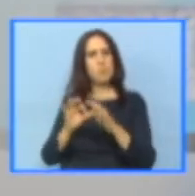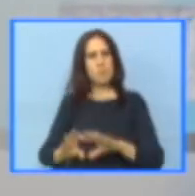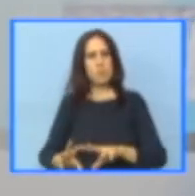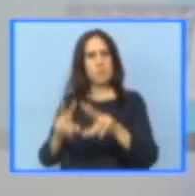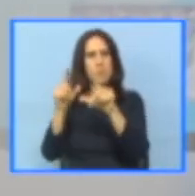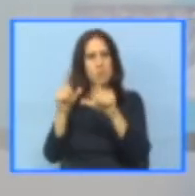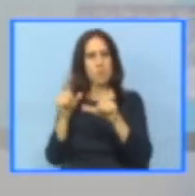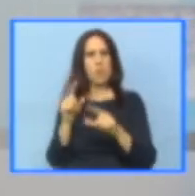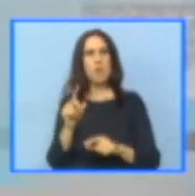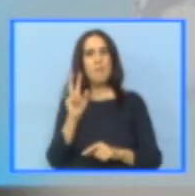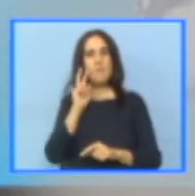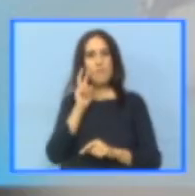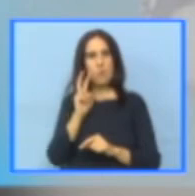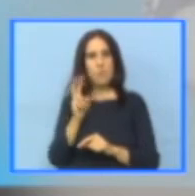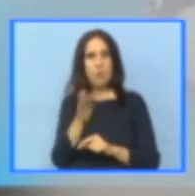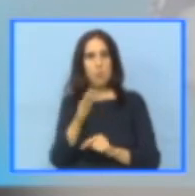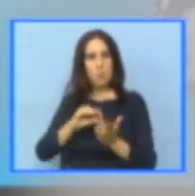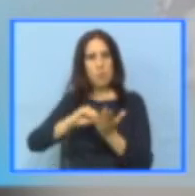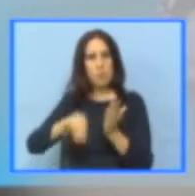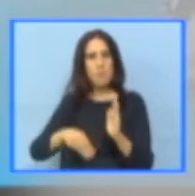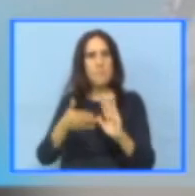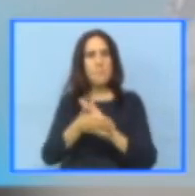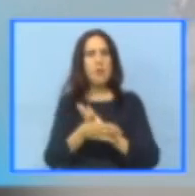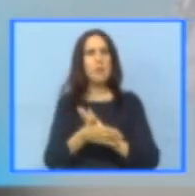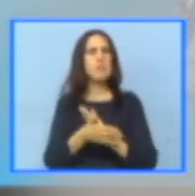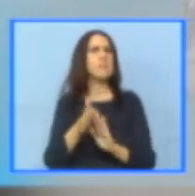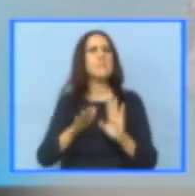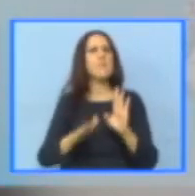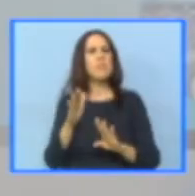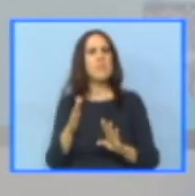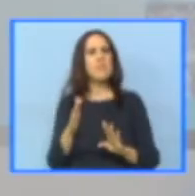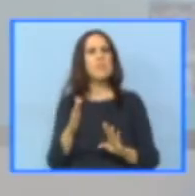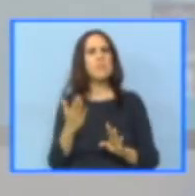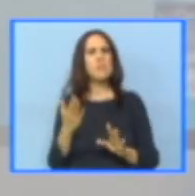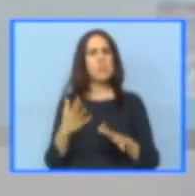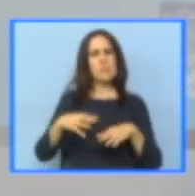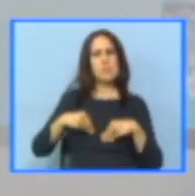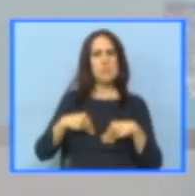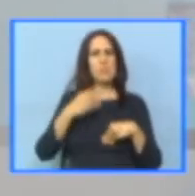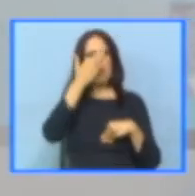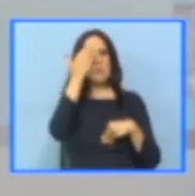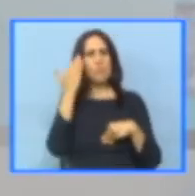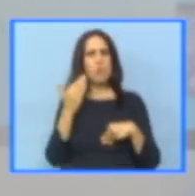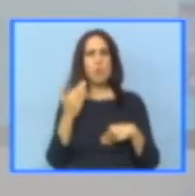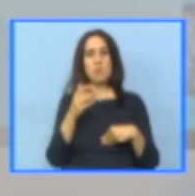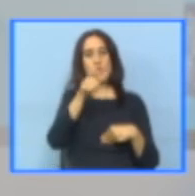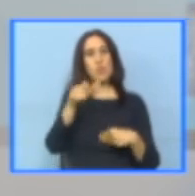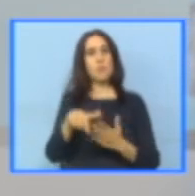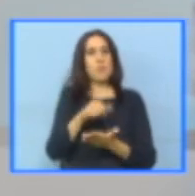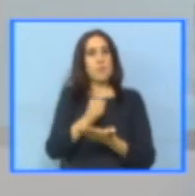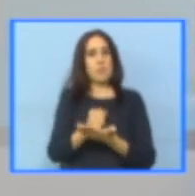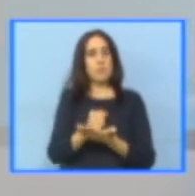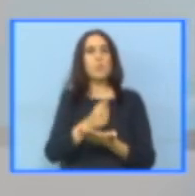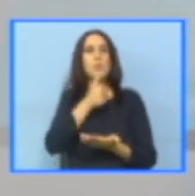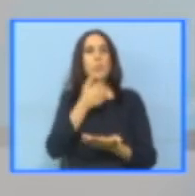desenvolvimento, que os valorizam na altura de contratar, depois às vezes têm dificuldade em aceitar que alguns dos seus efetivos